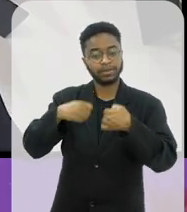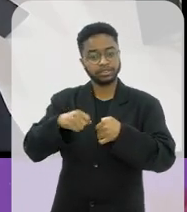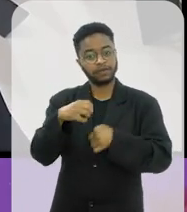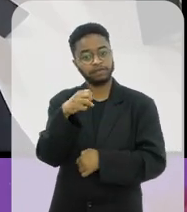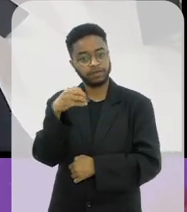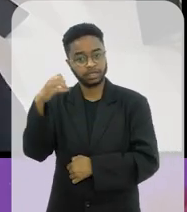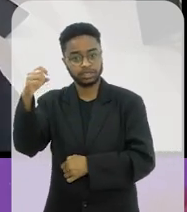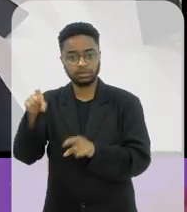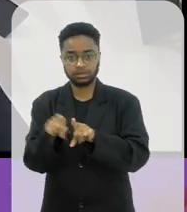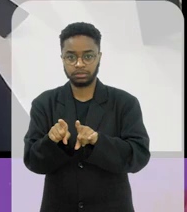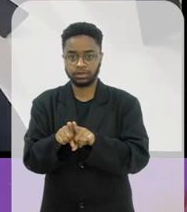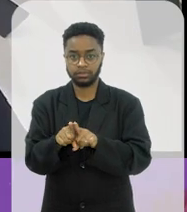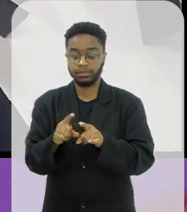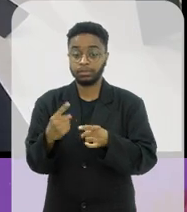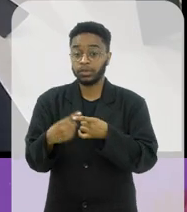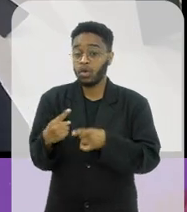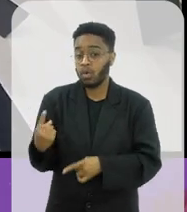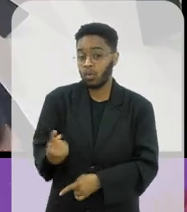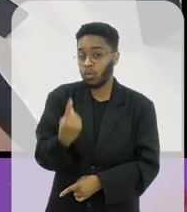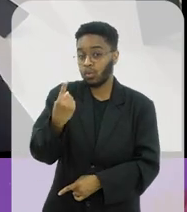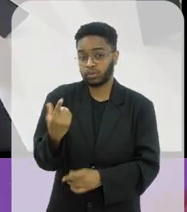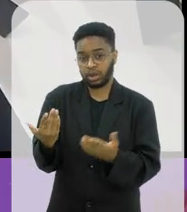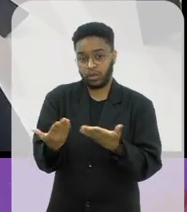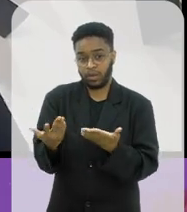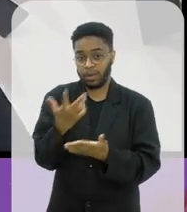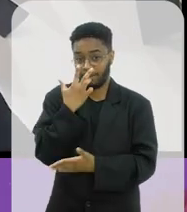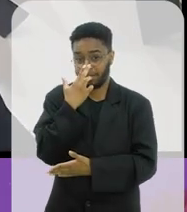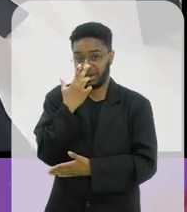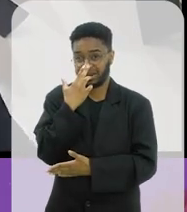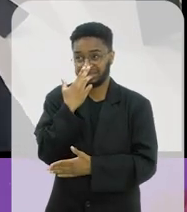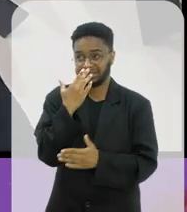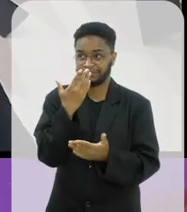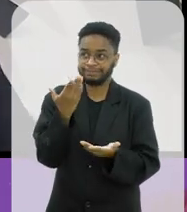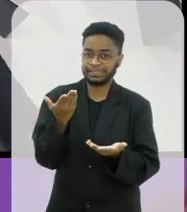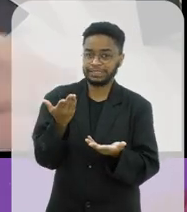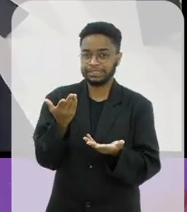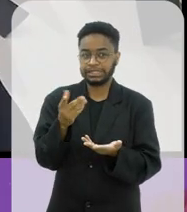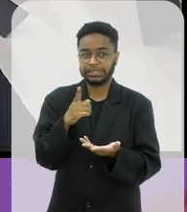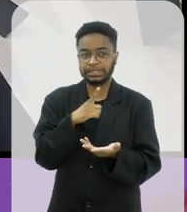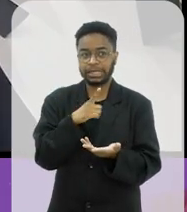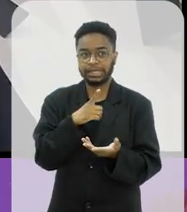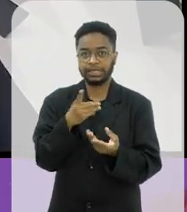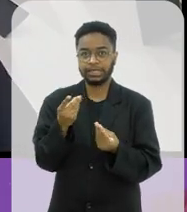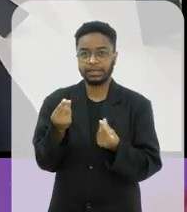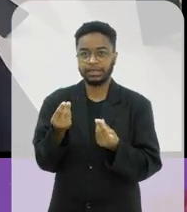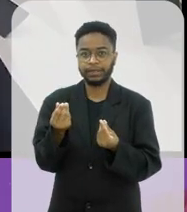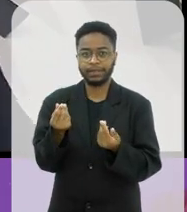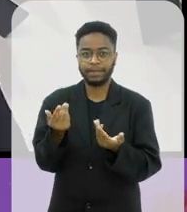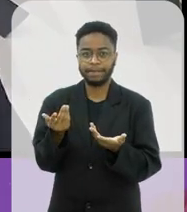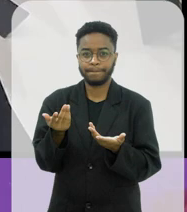ter que viajar. O único, nesse momento, que me parece que ganha uma certa